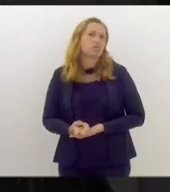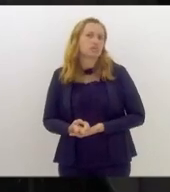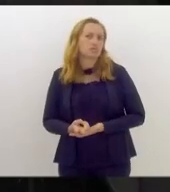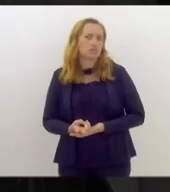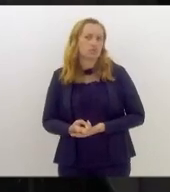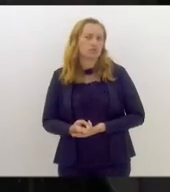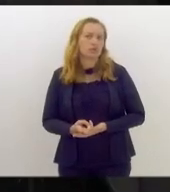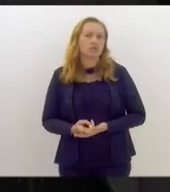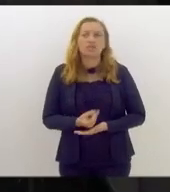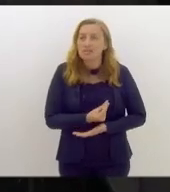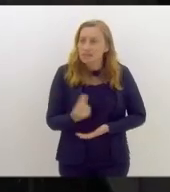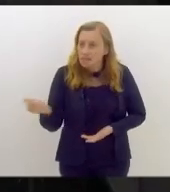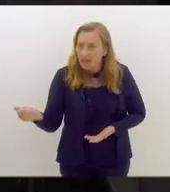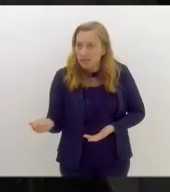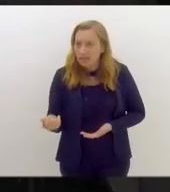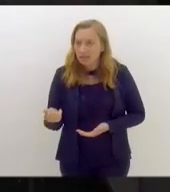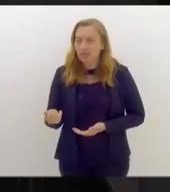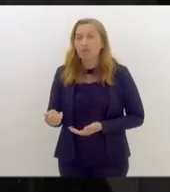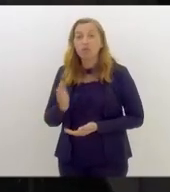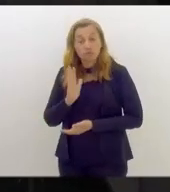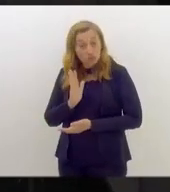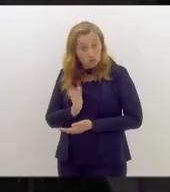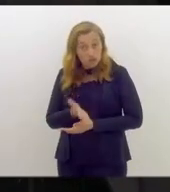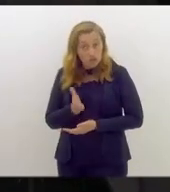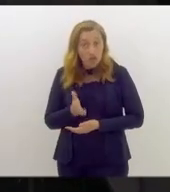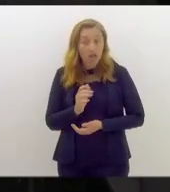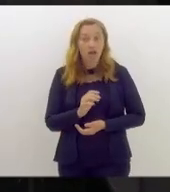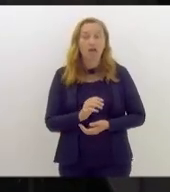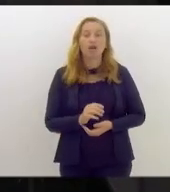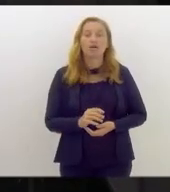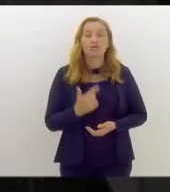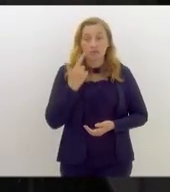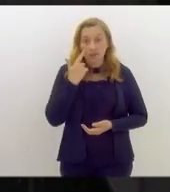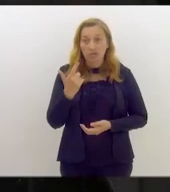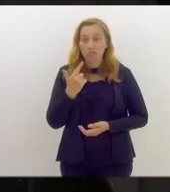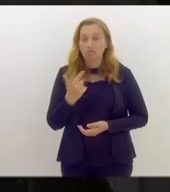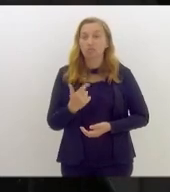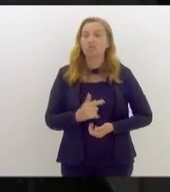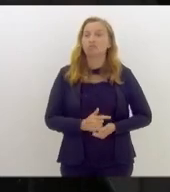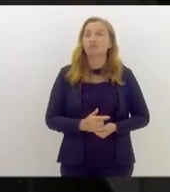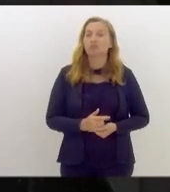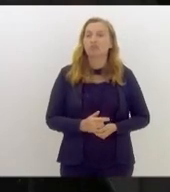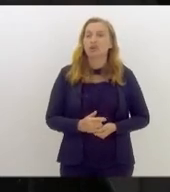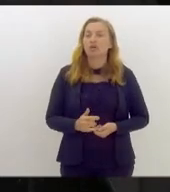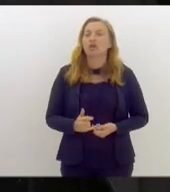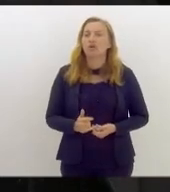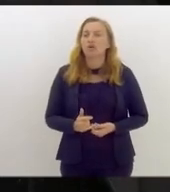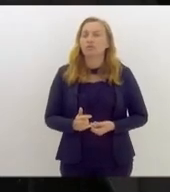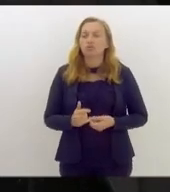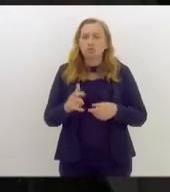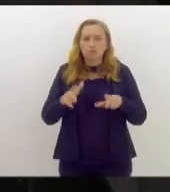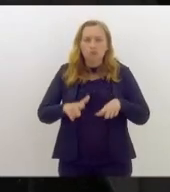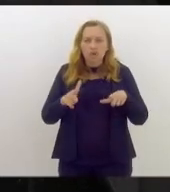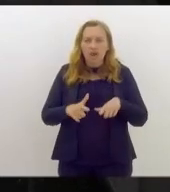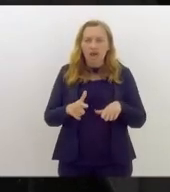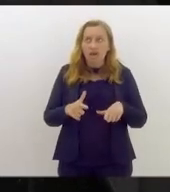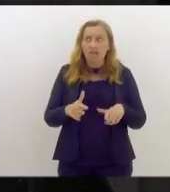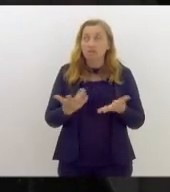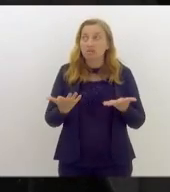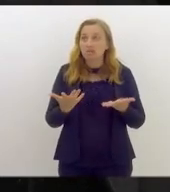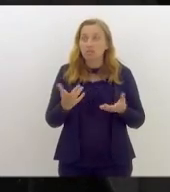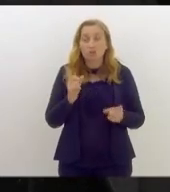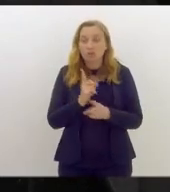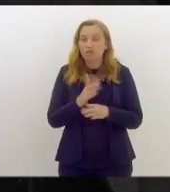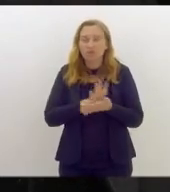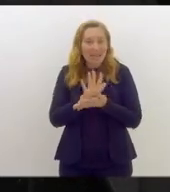está saindo como era desesperar pela porta dos fundos não é de onde não se espera nada é daí que não sai